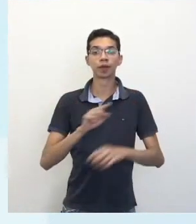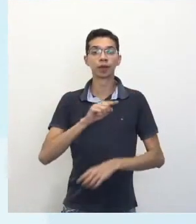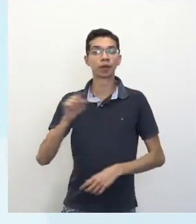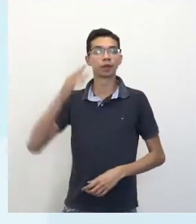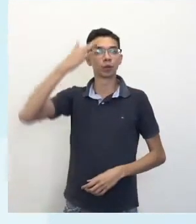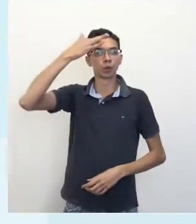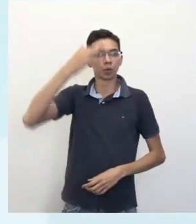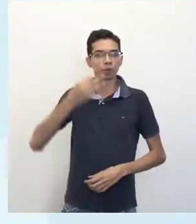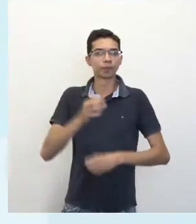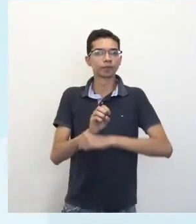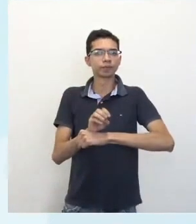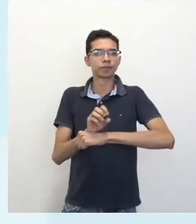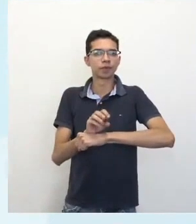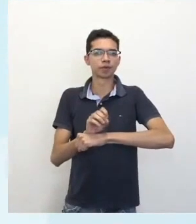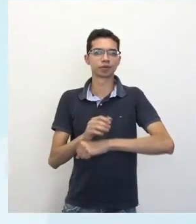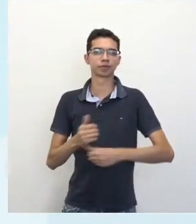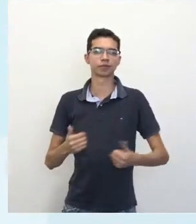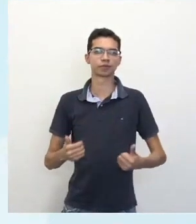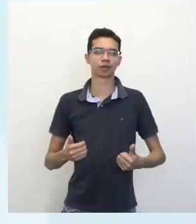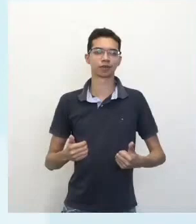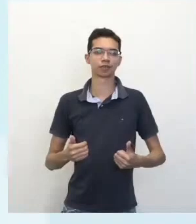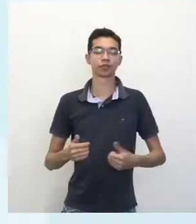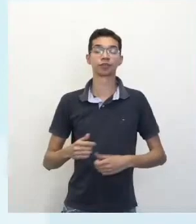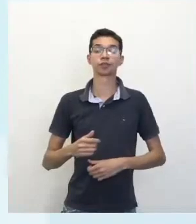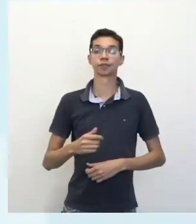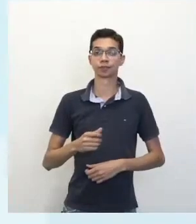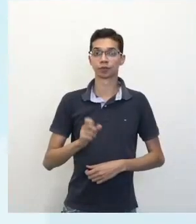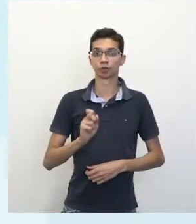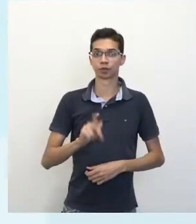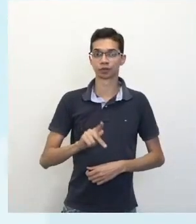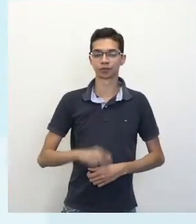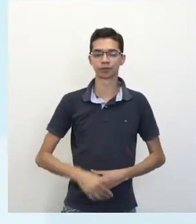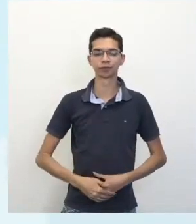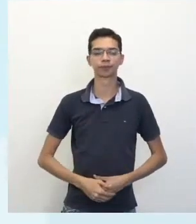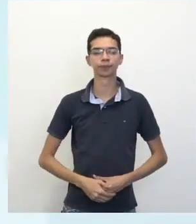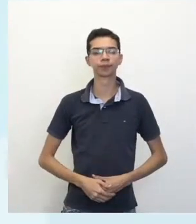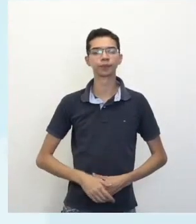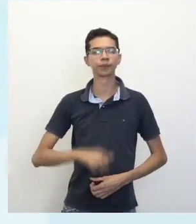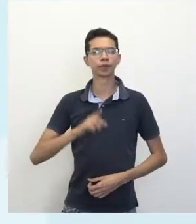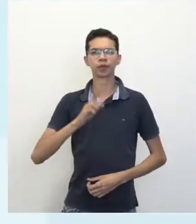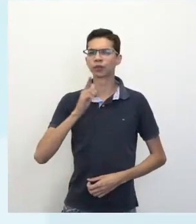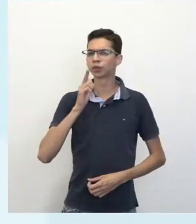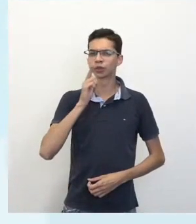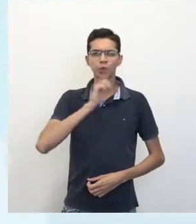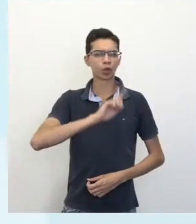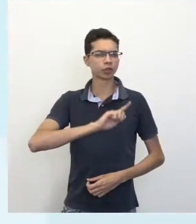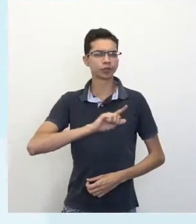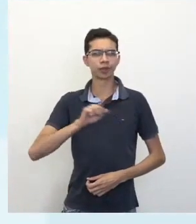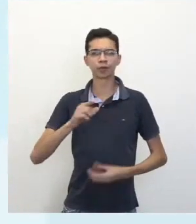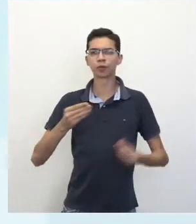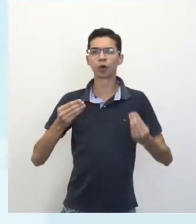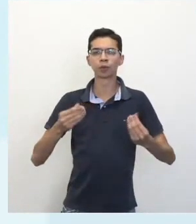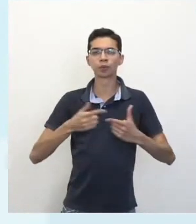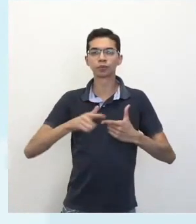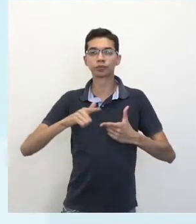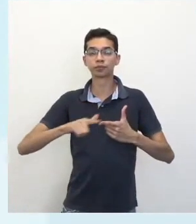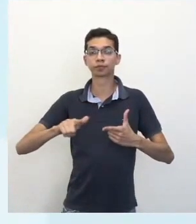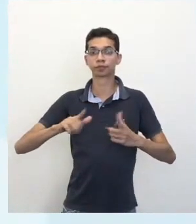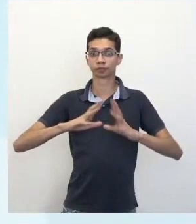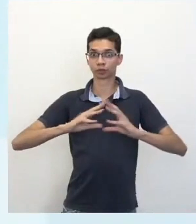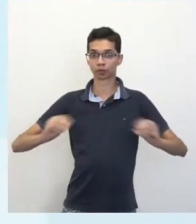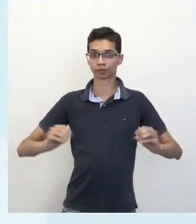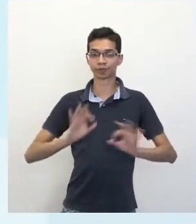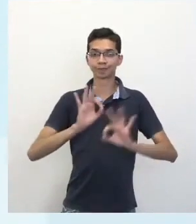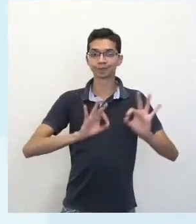interpretação da mensagem por parte do receptor lá na ponta. Tá? Se você não conseguir resolver essa questão, o seu projeto